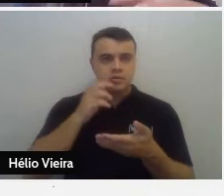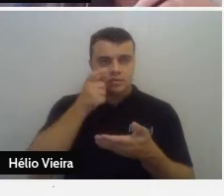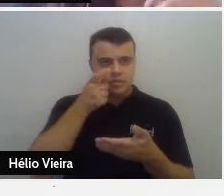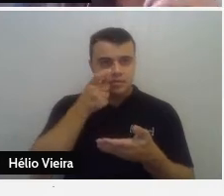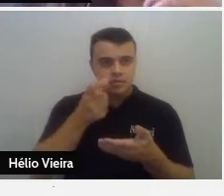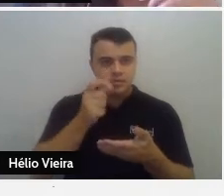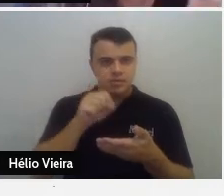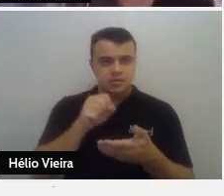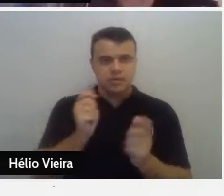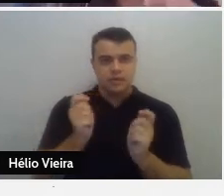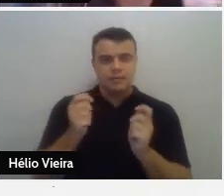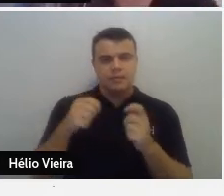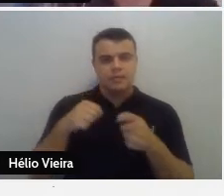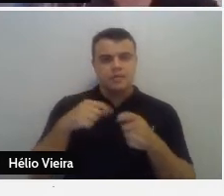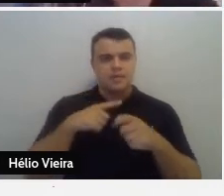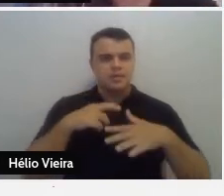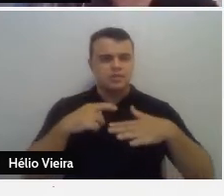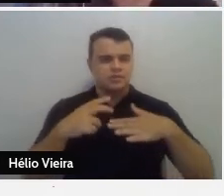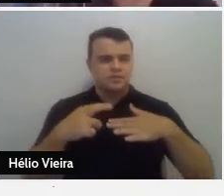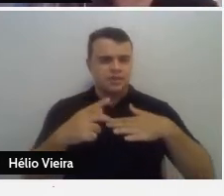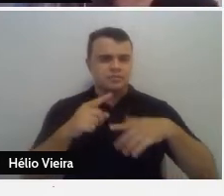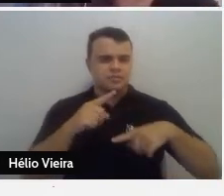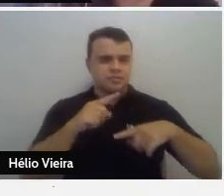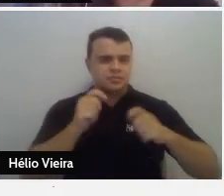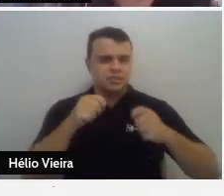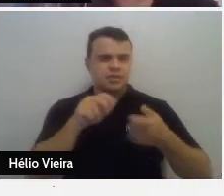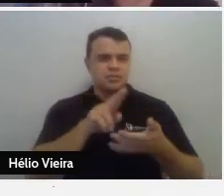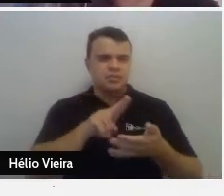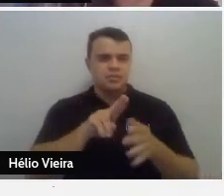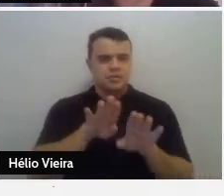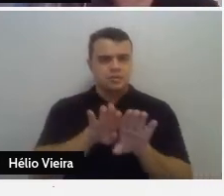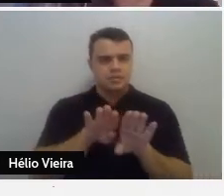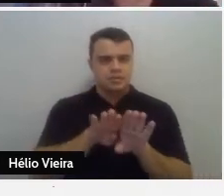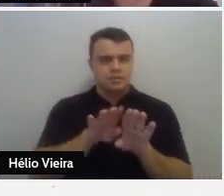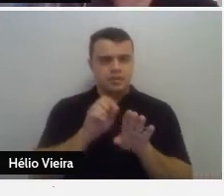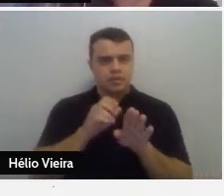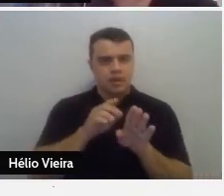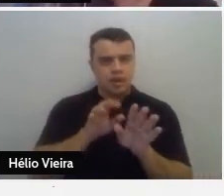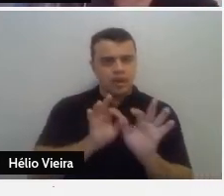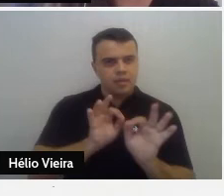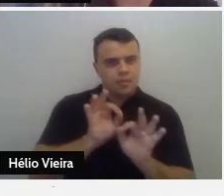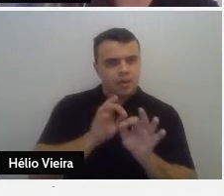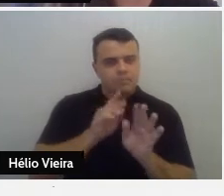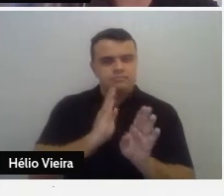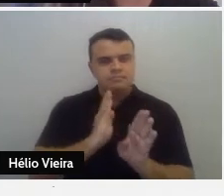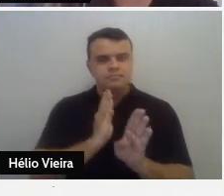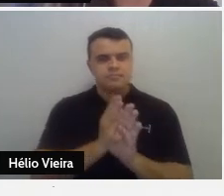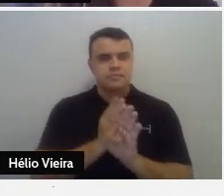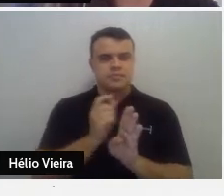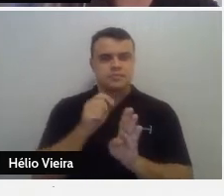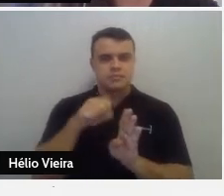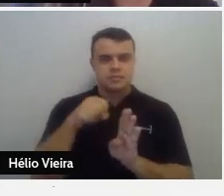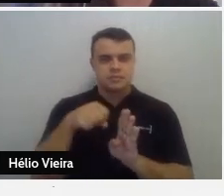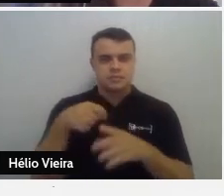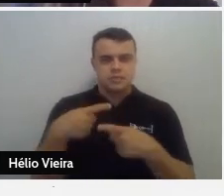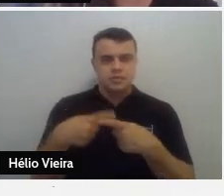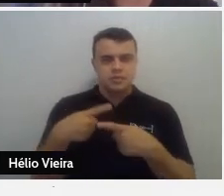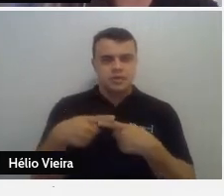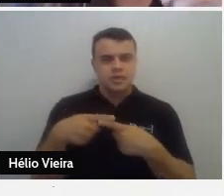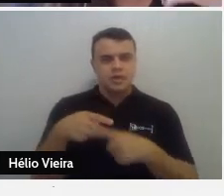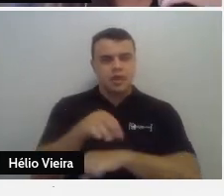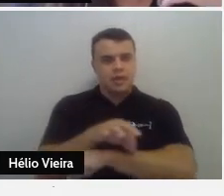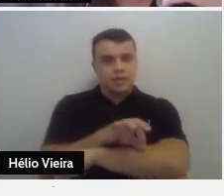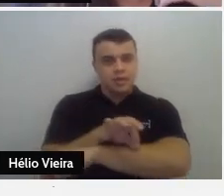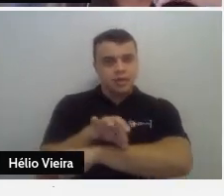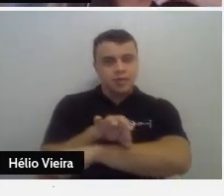interessante, tem vários recursos também para ser explorado sobre a